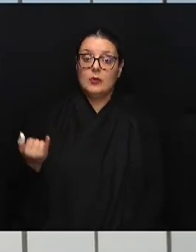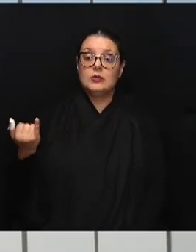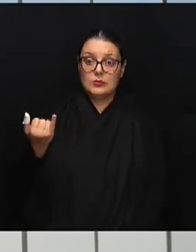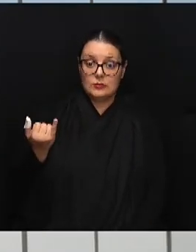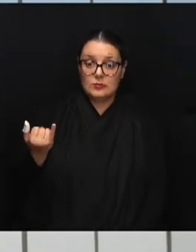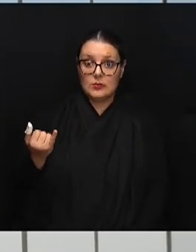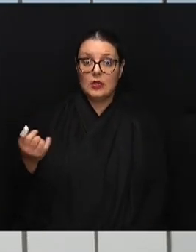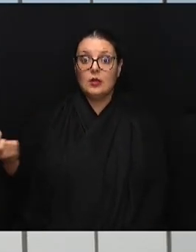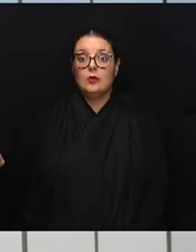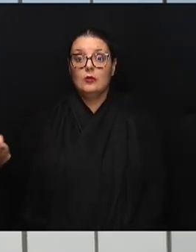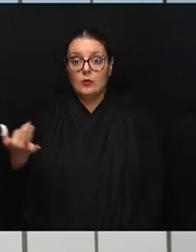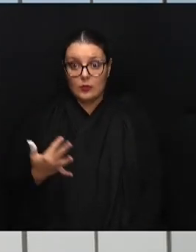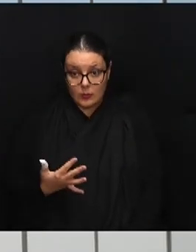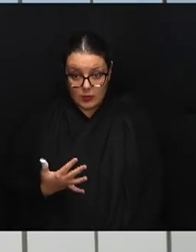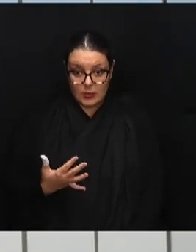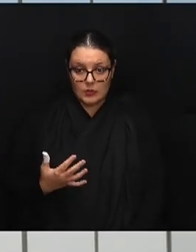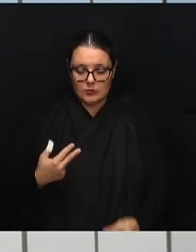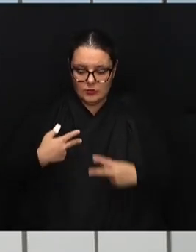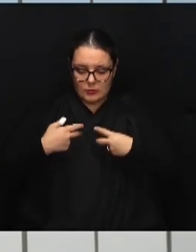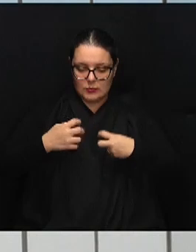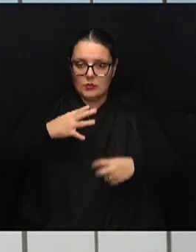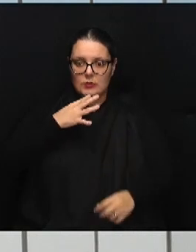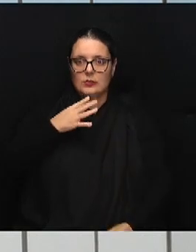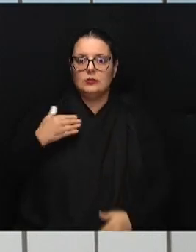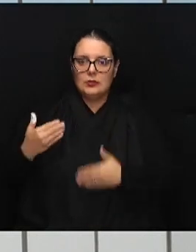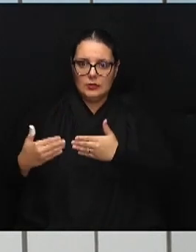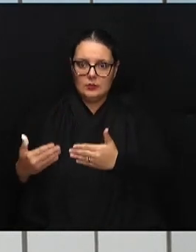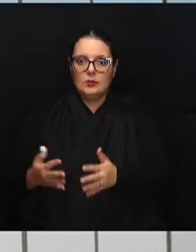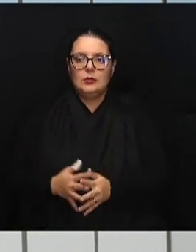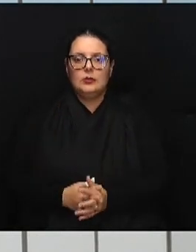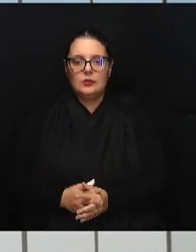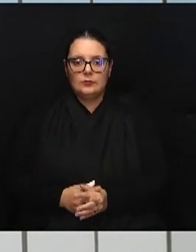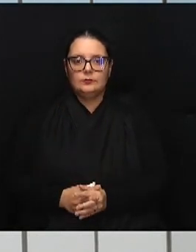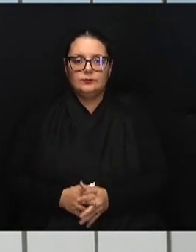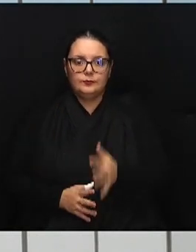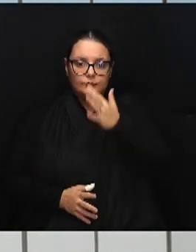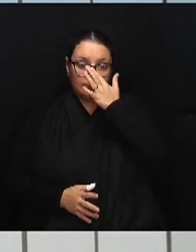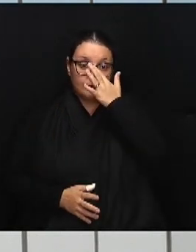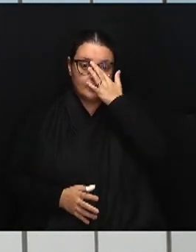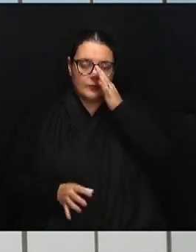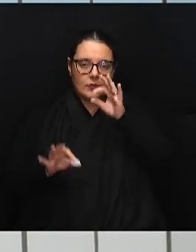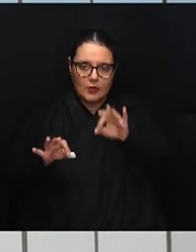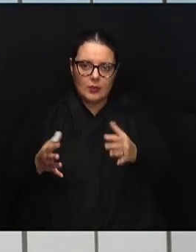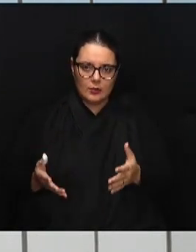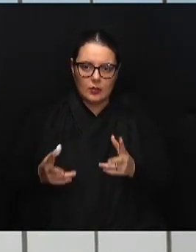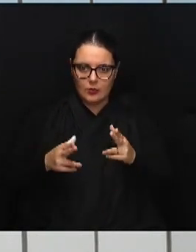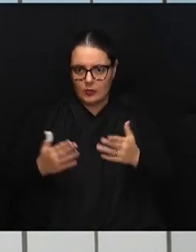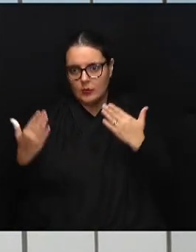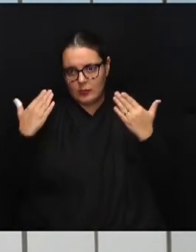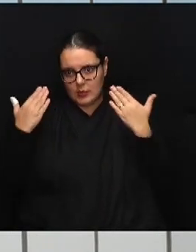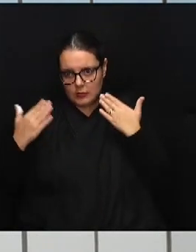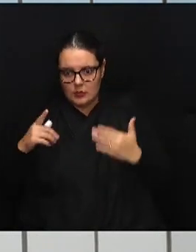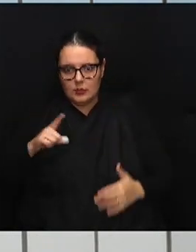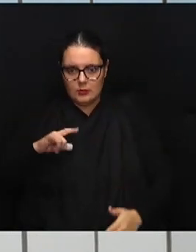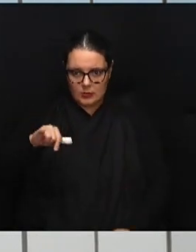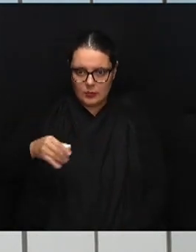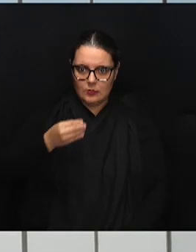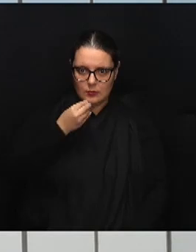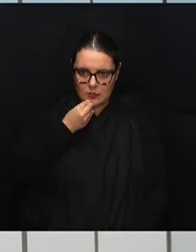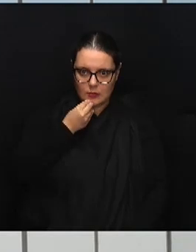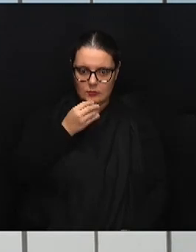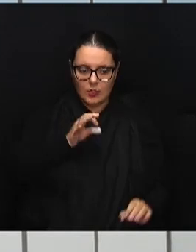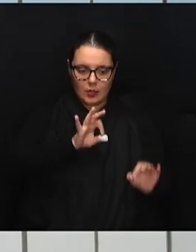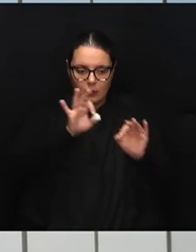é o quanto a gente se conhece nesse processo, né? Justamente enquanto psicólogo, eu tenho a oportunidade de